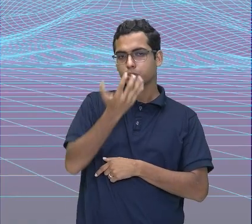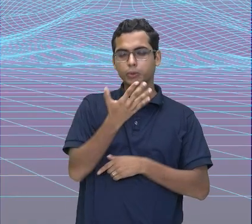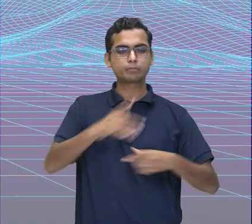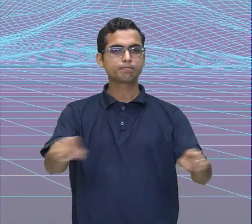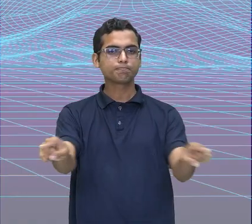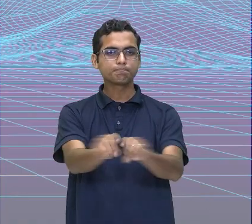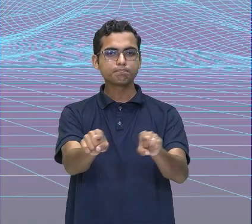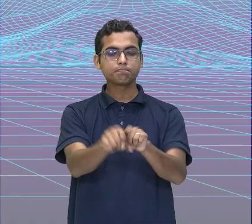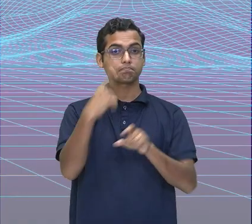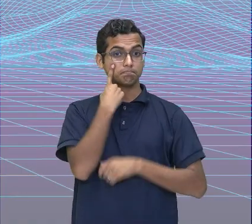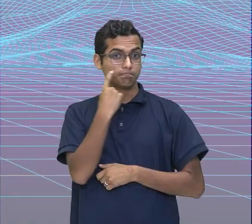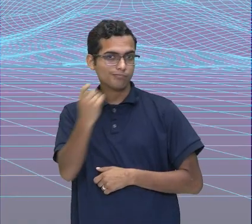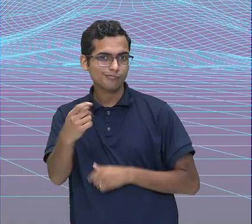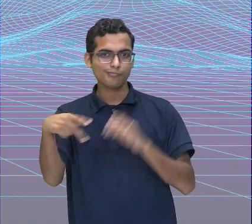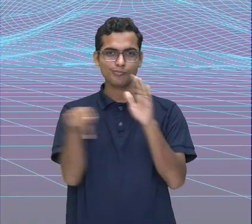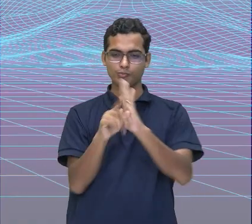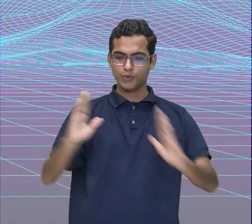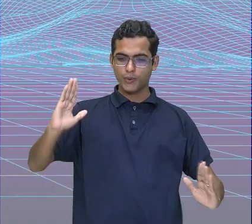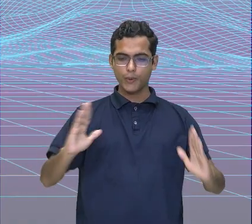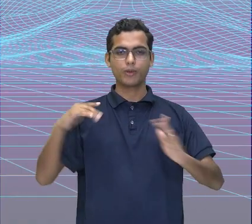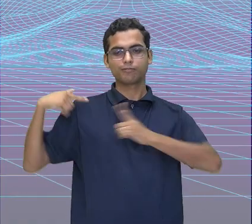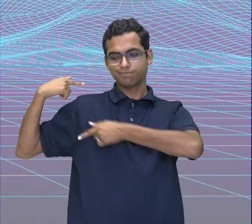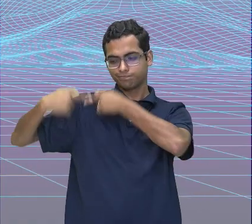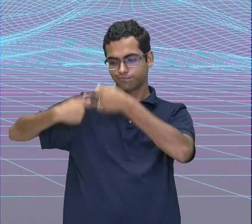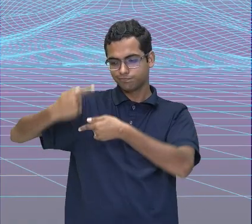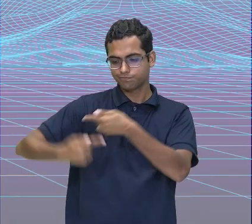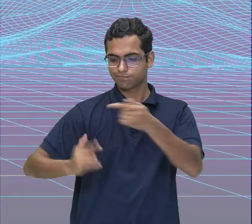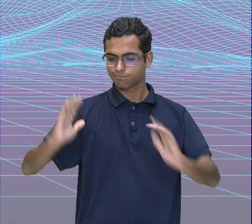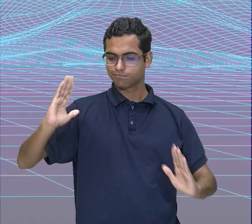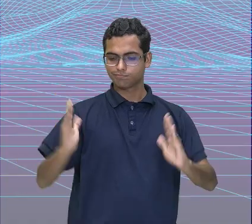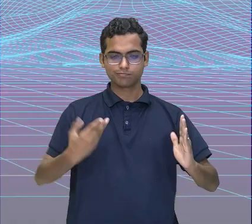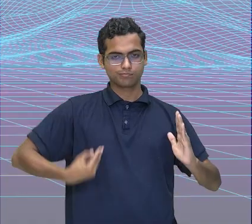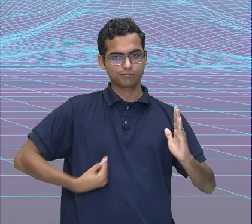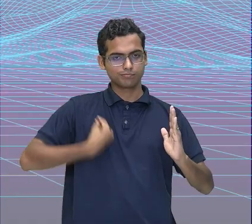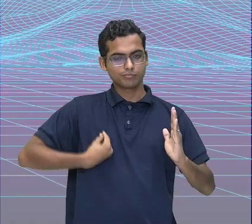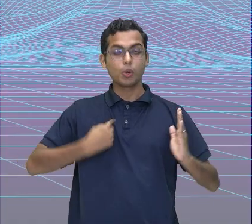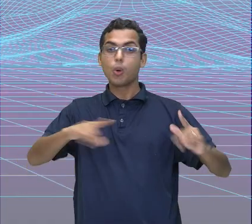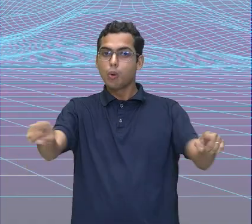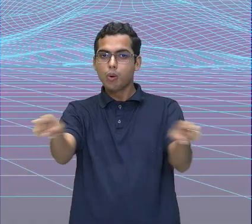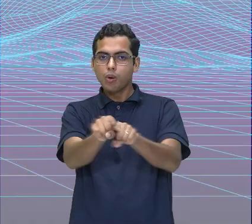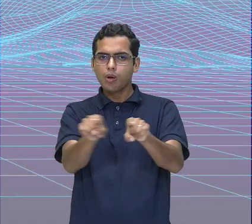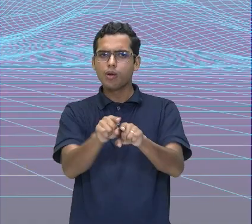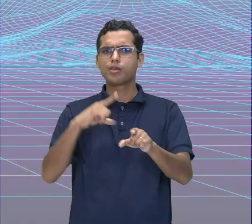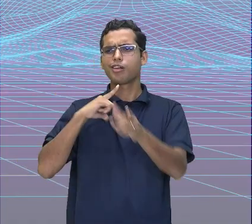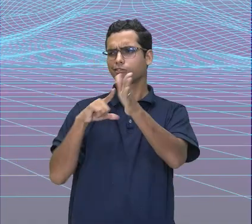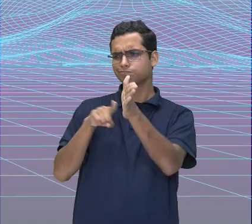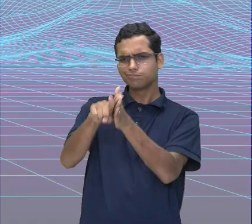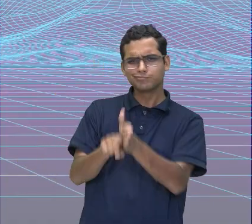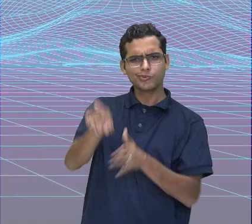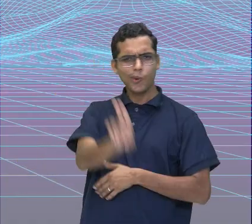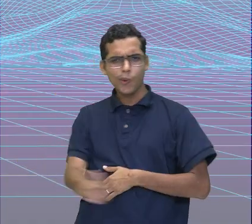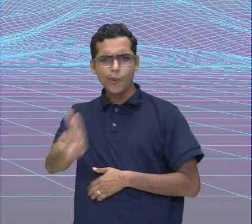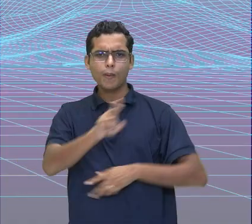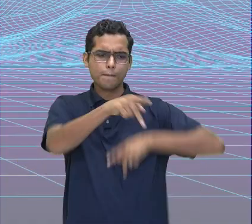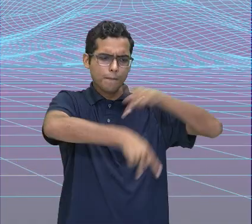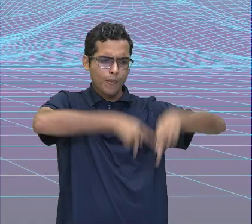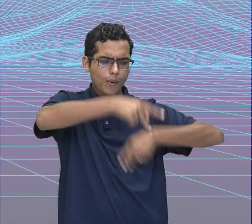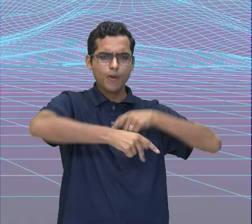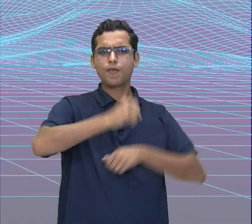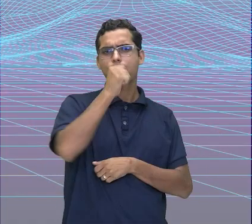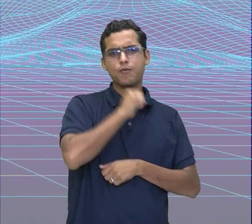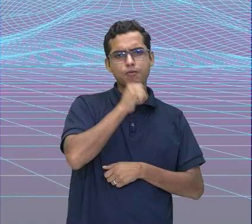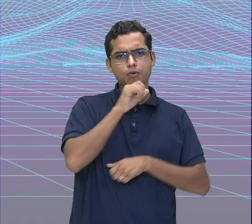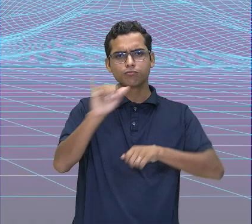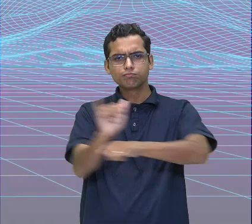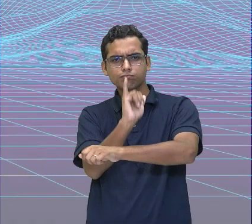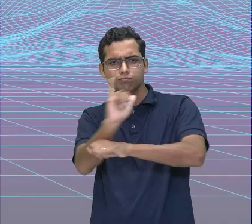essa geração. E também já há pesquisas utilizando os Exergames nas populações idosas como